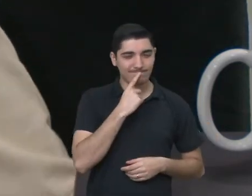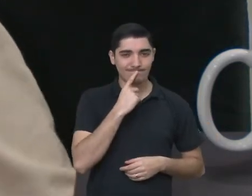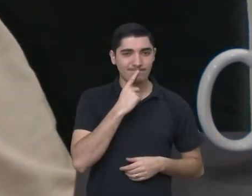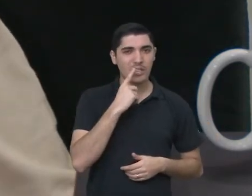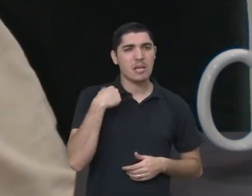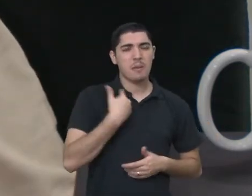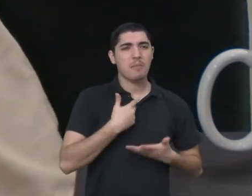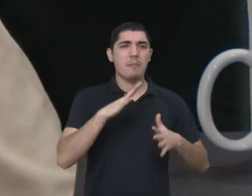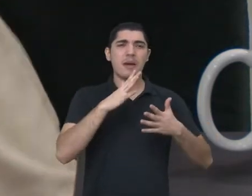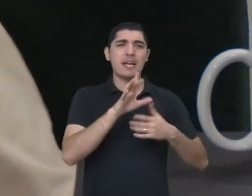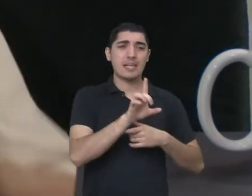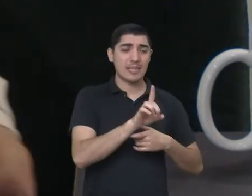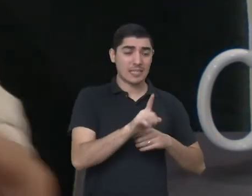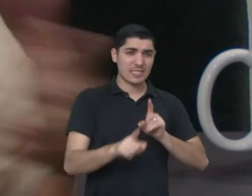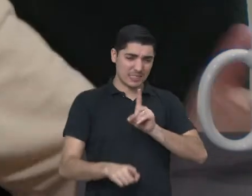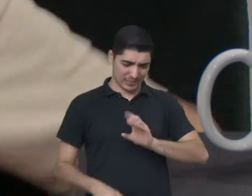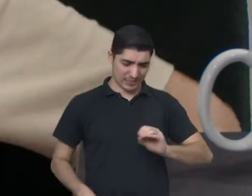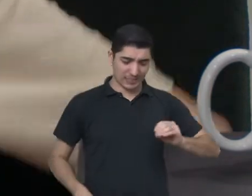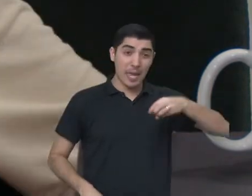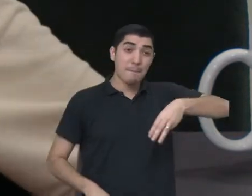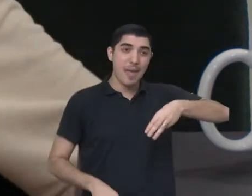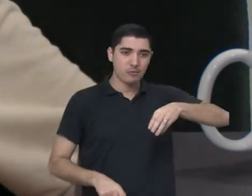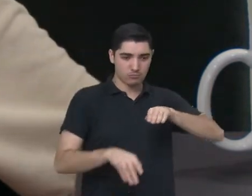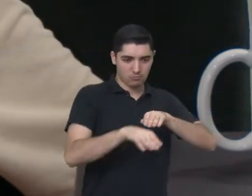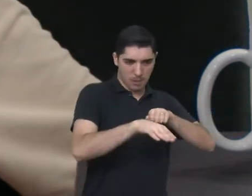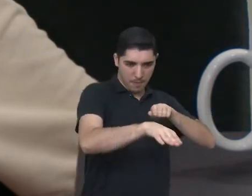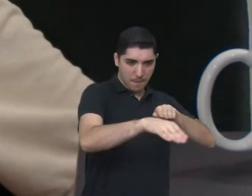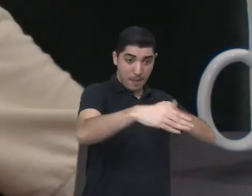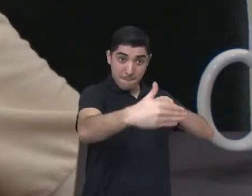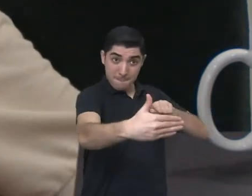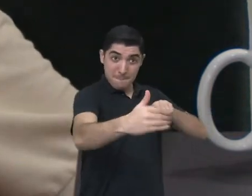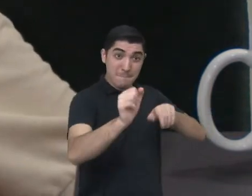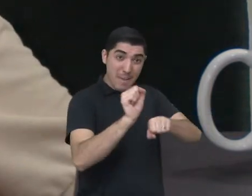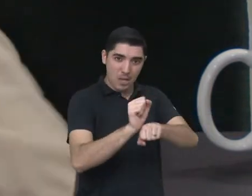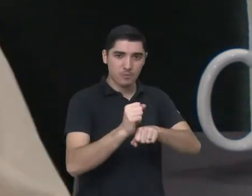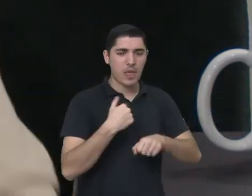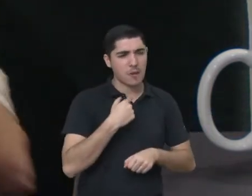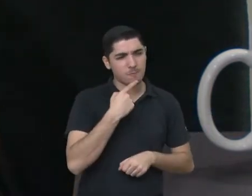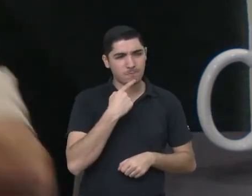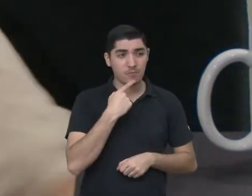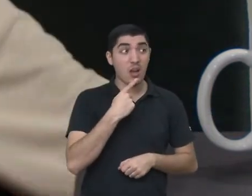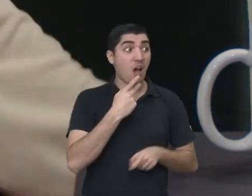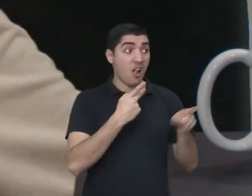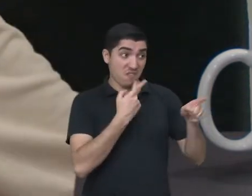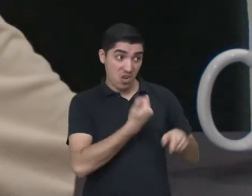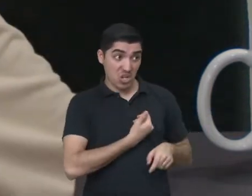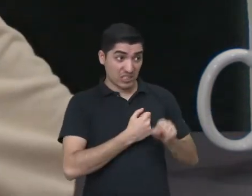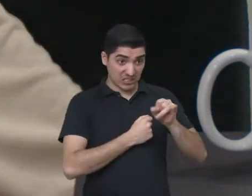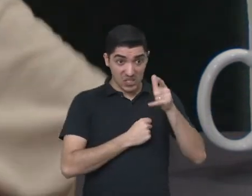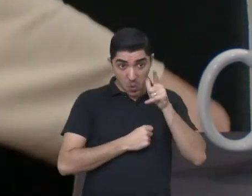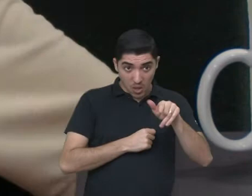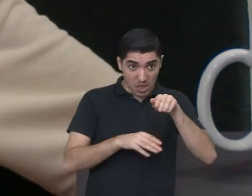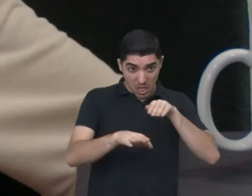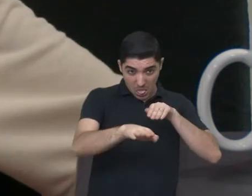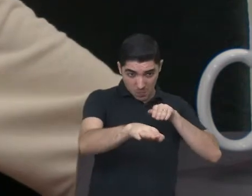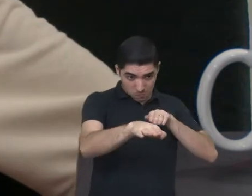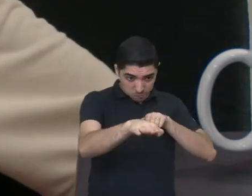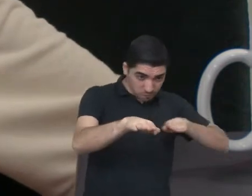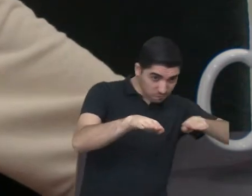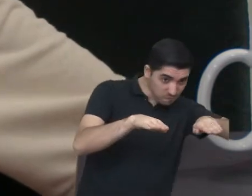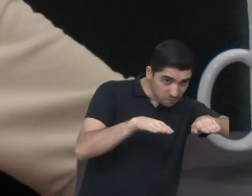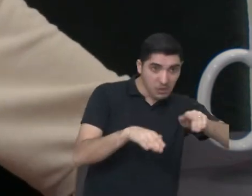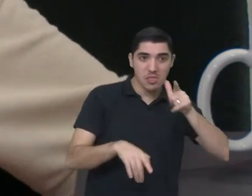negócio. Mas em algum momento, nessa época que você cobriu o São José, que você gostava de cobrir, você deixava interferir isso no seu